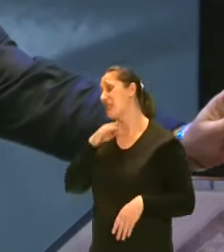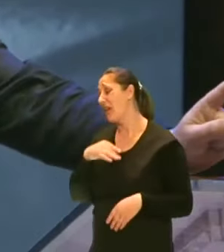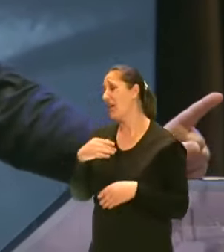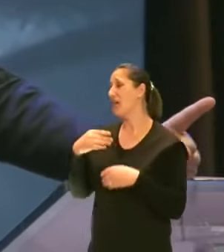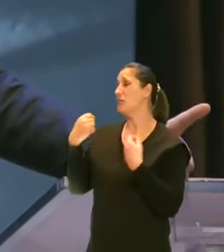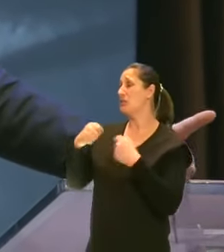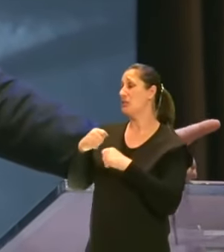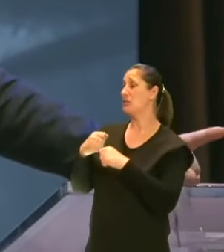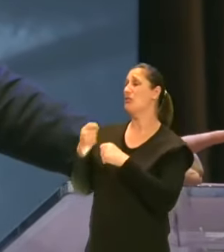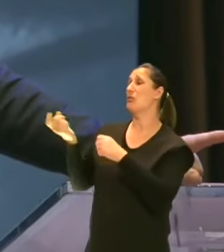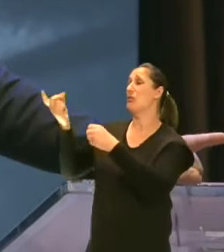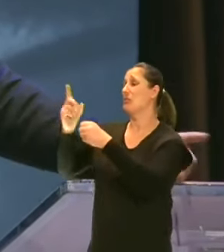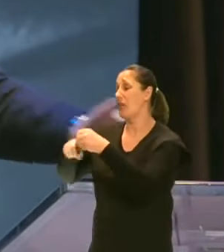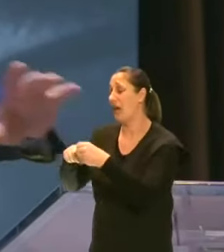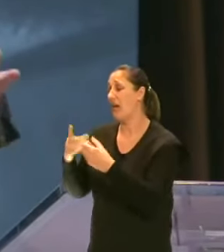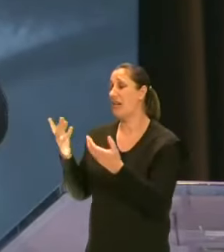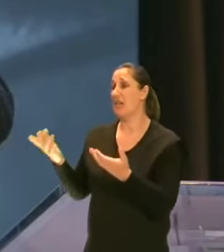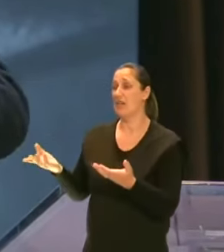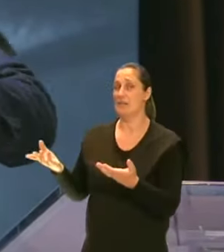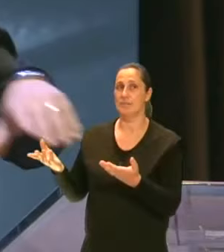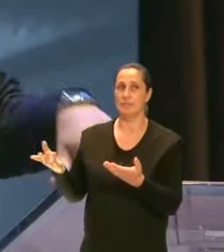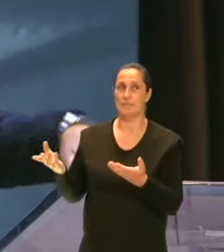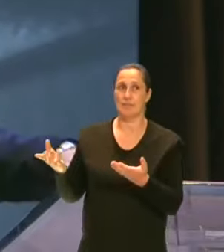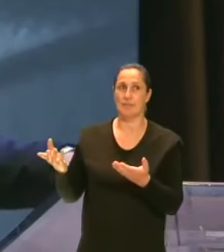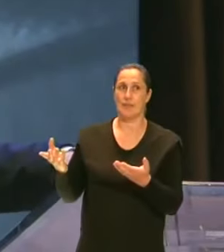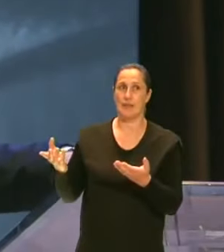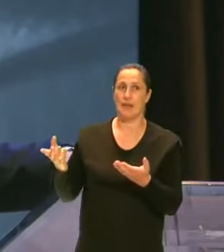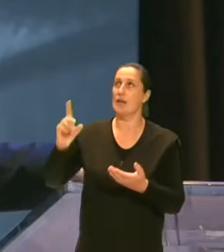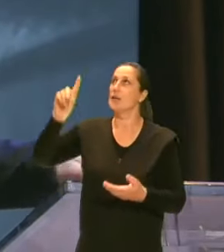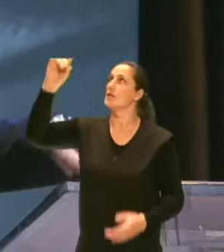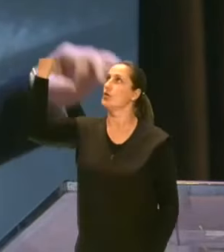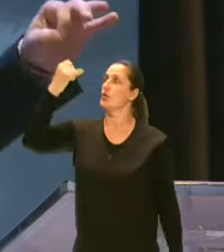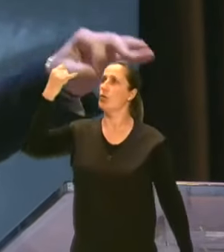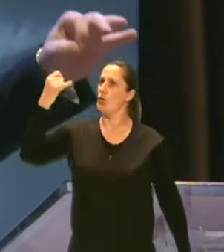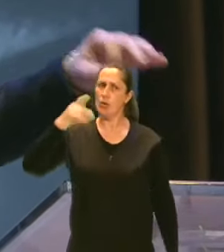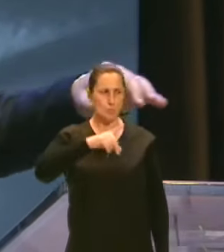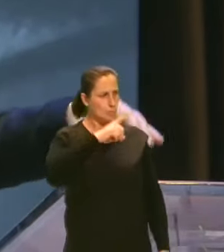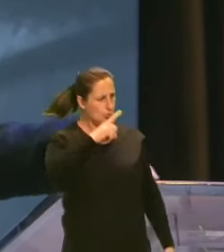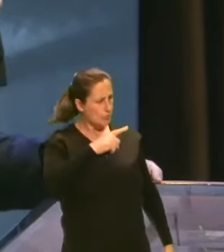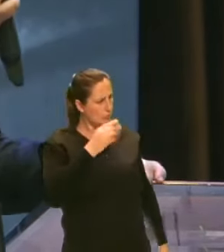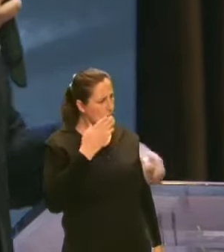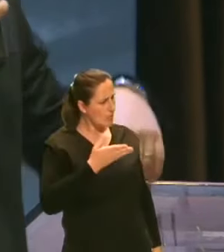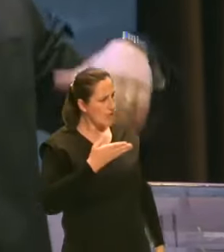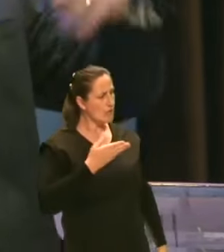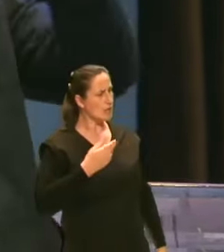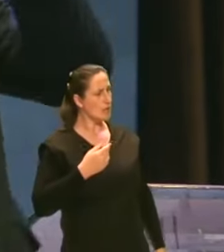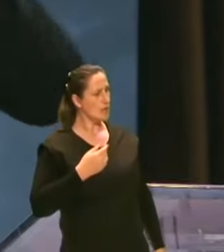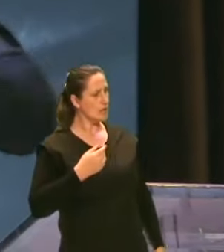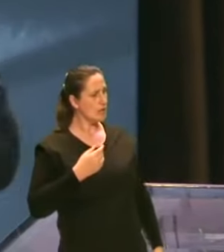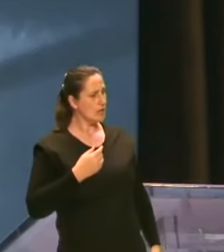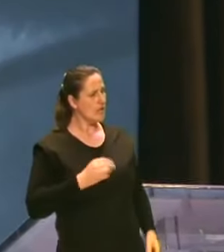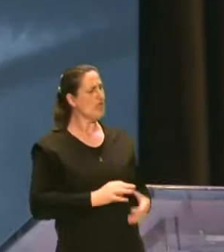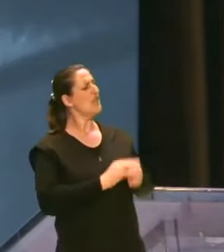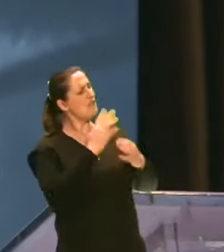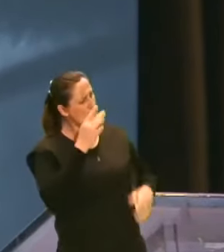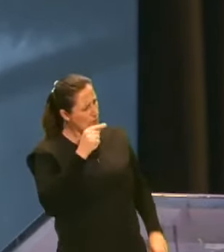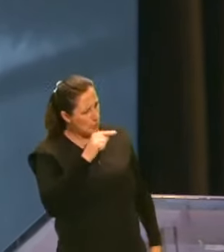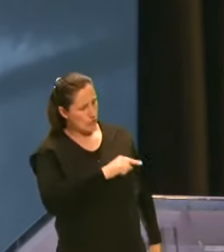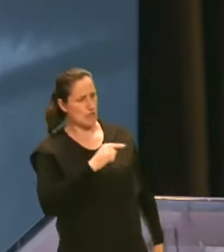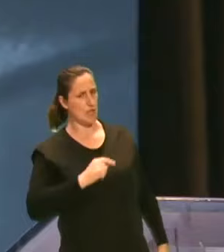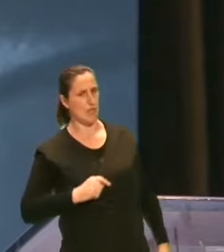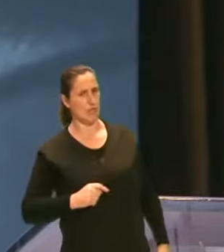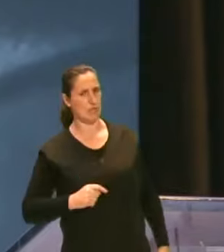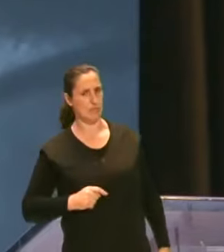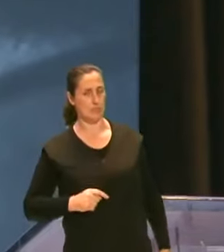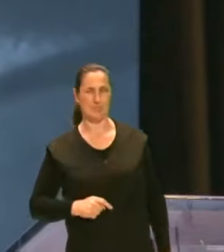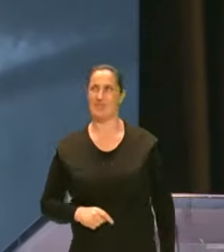epa, às vezes Deus fala assim comigo, tá? Eu estou te dando um livramento. Falei: ah, que livramento, que nada.